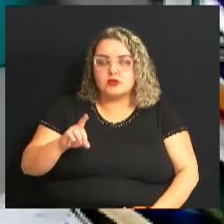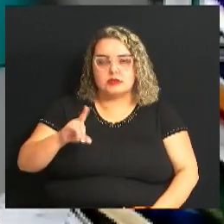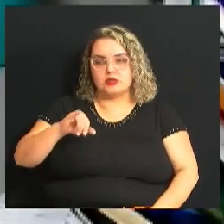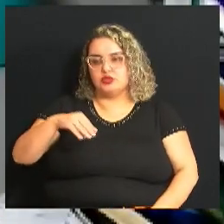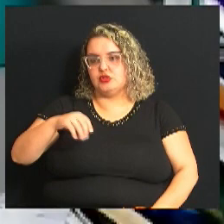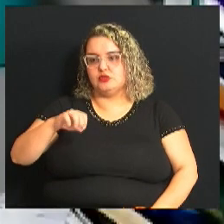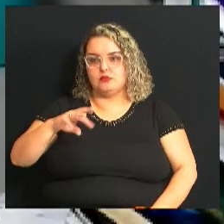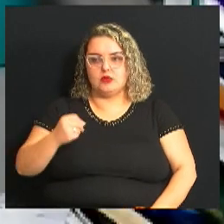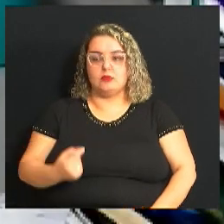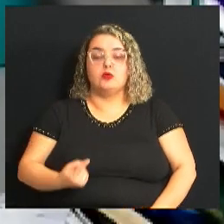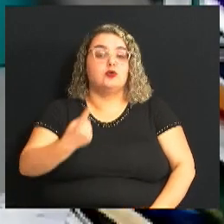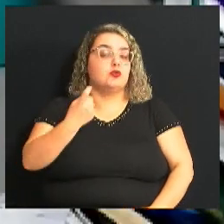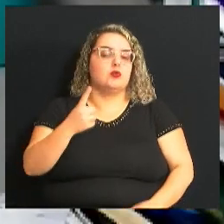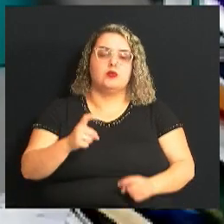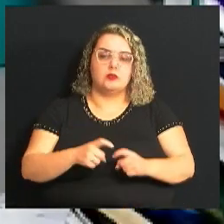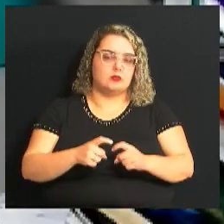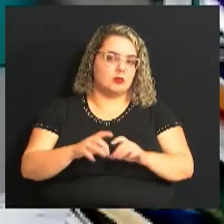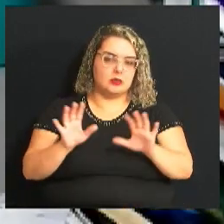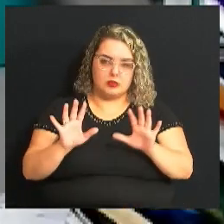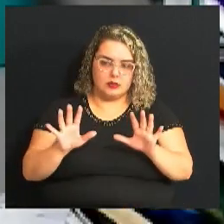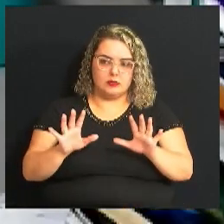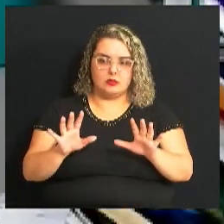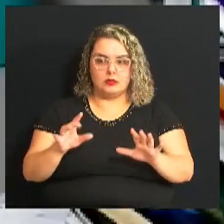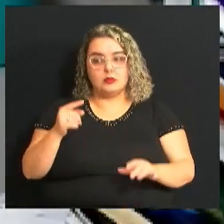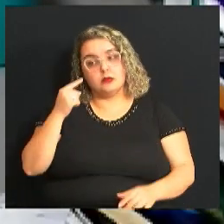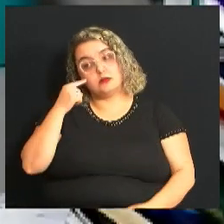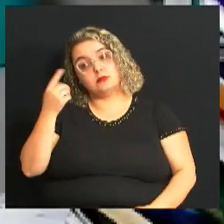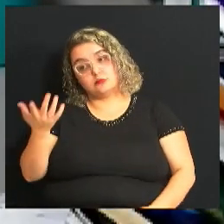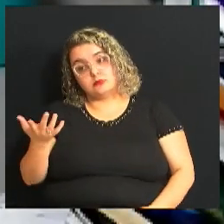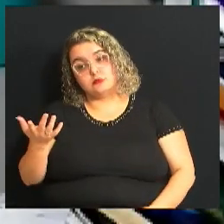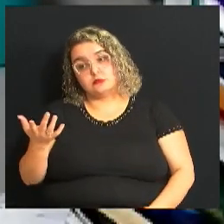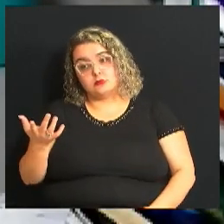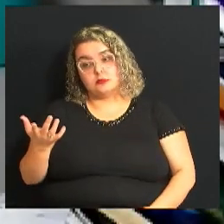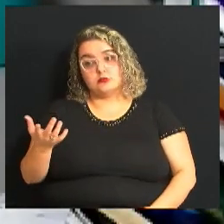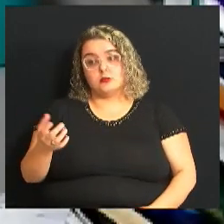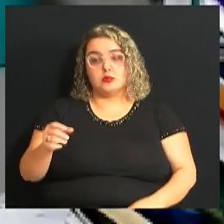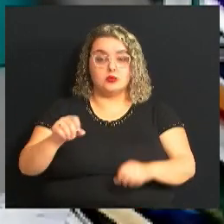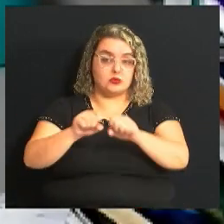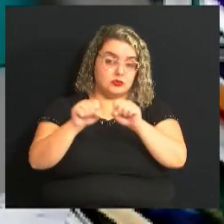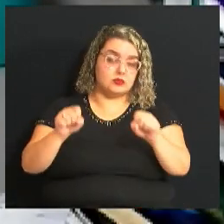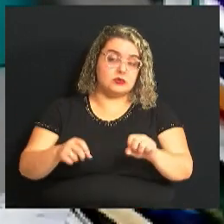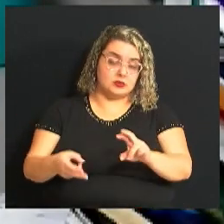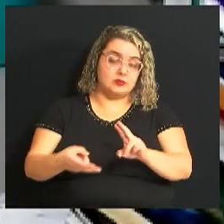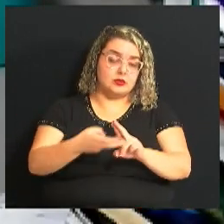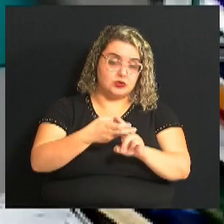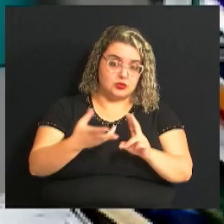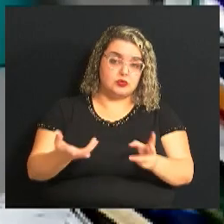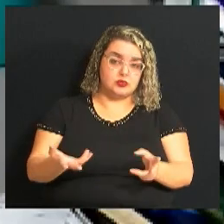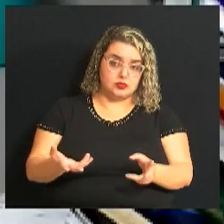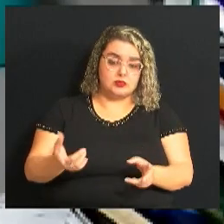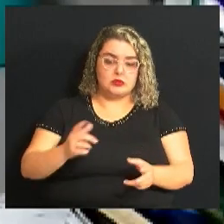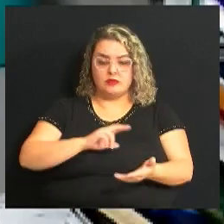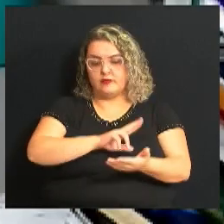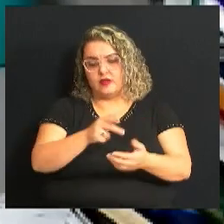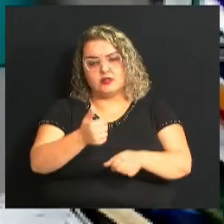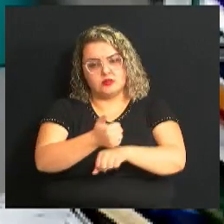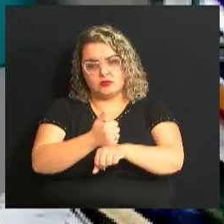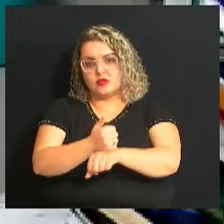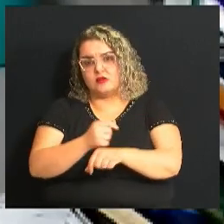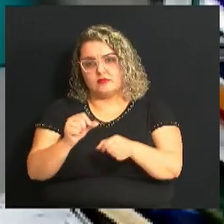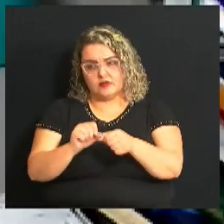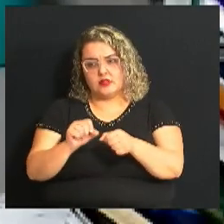por um único médico. Via de regra, até mesmo no próprio Sistema Único de Saúde, você vai ter vários profissionais que realizam esse